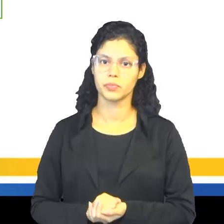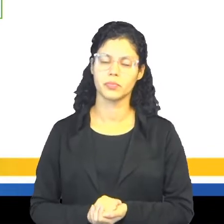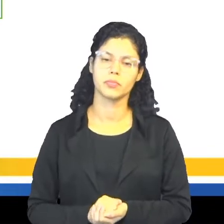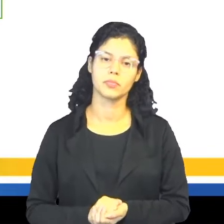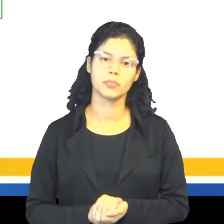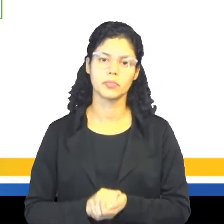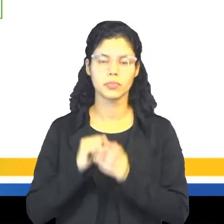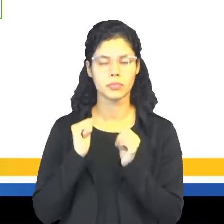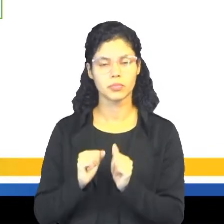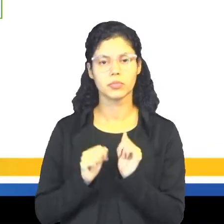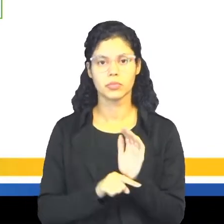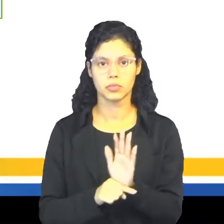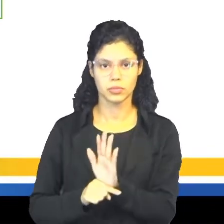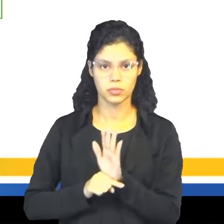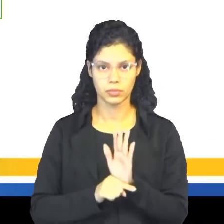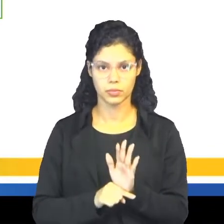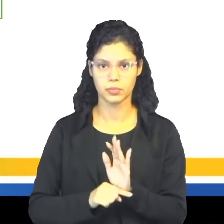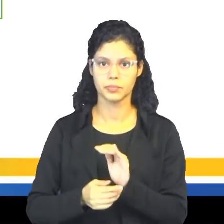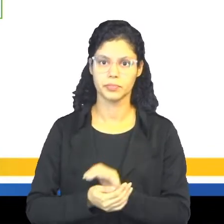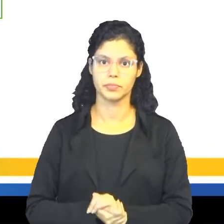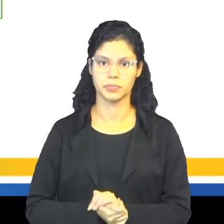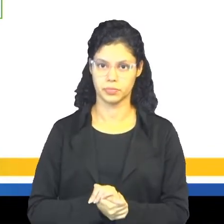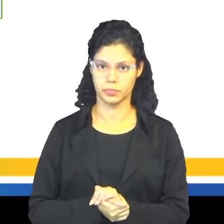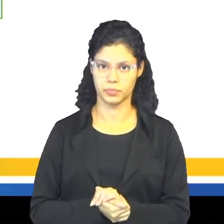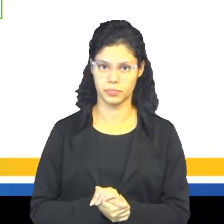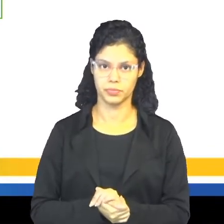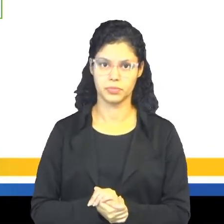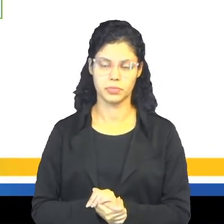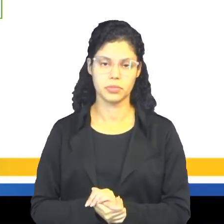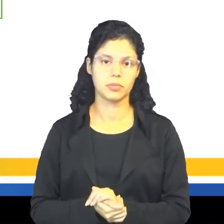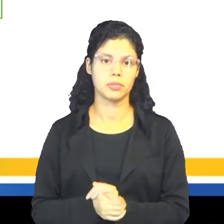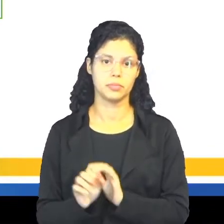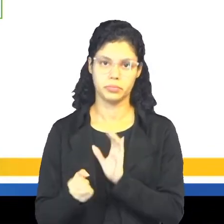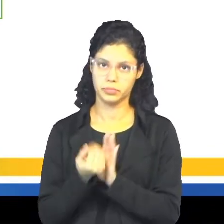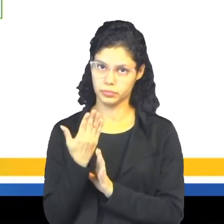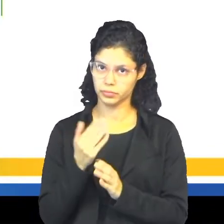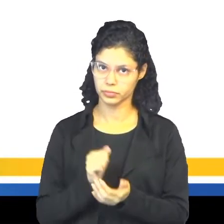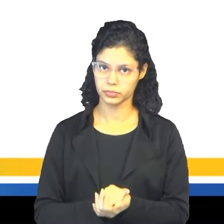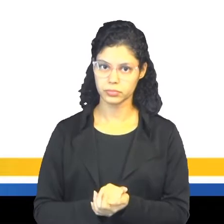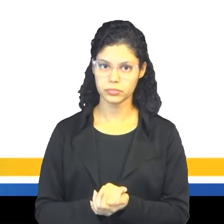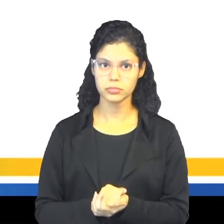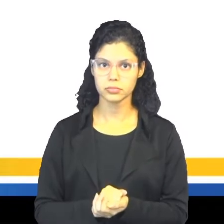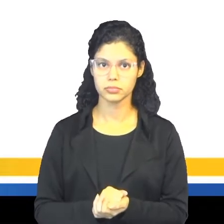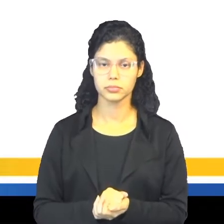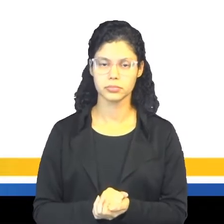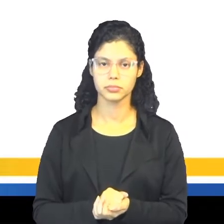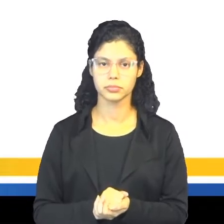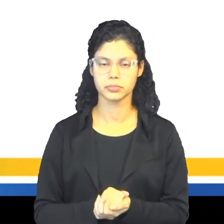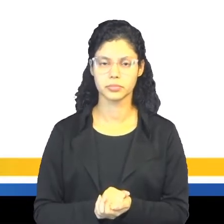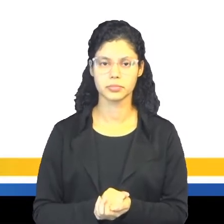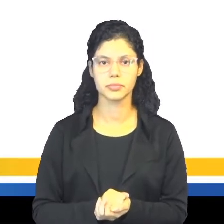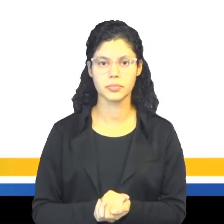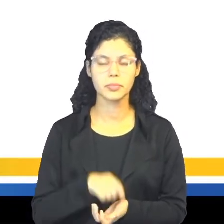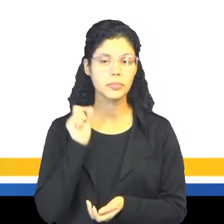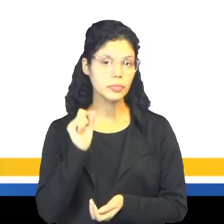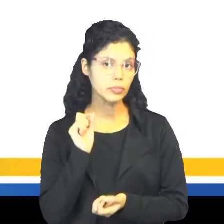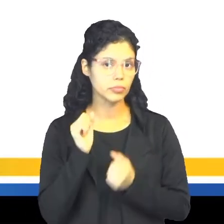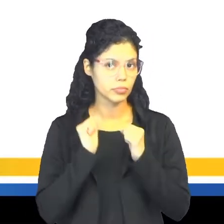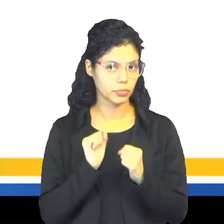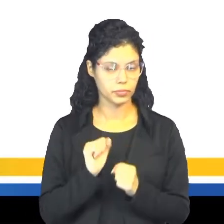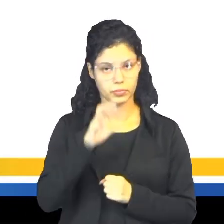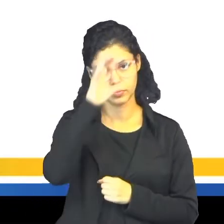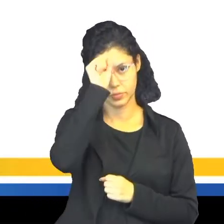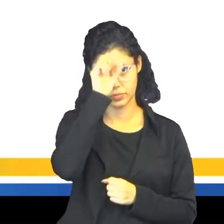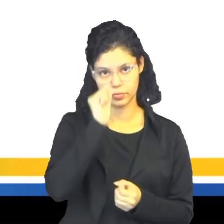a gente também pode indicar indicar um lugar de origem como nós frustramos vendo tá olha só o que que a gente pode